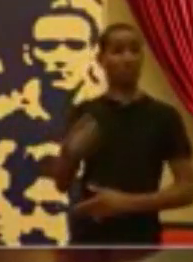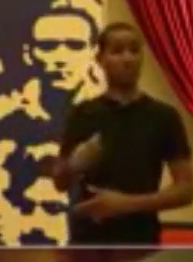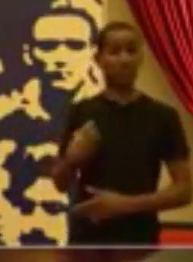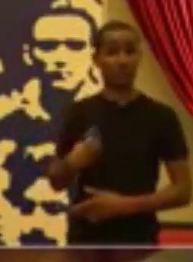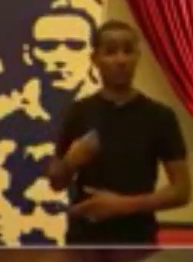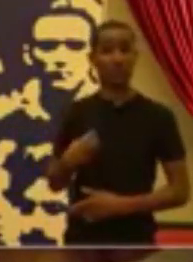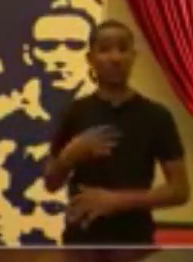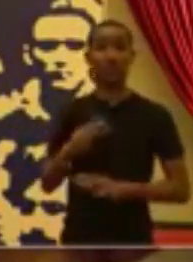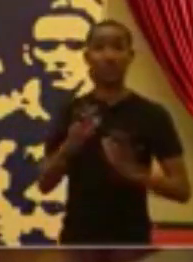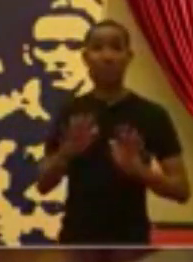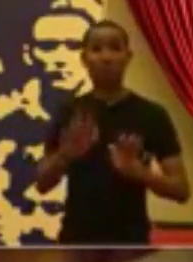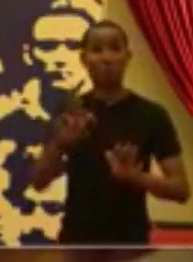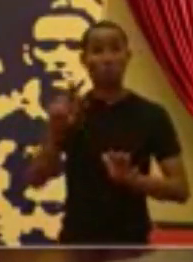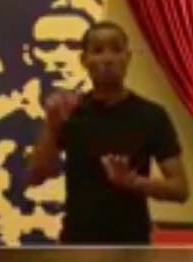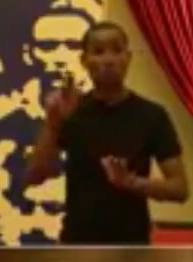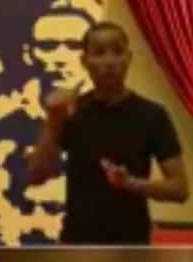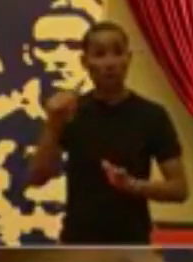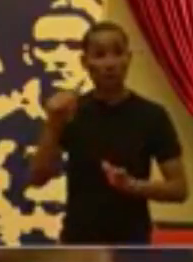nunca,